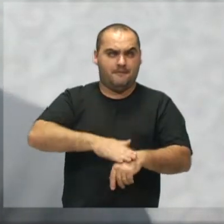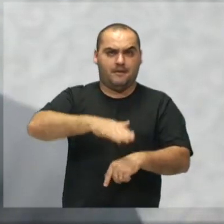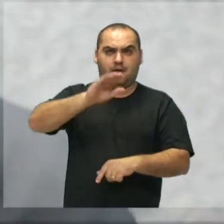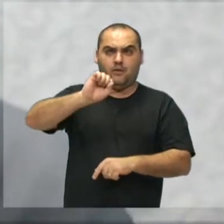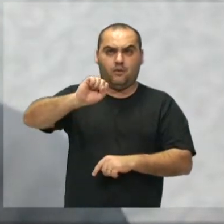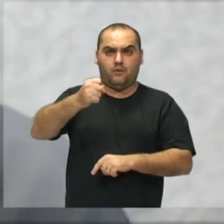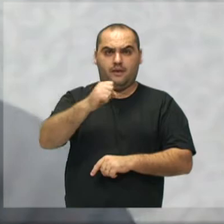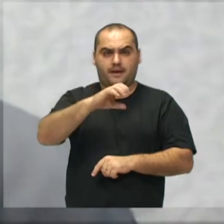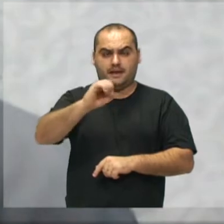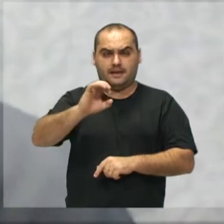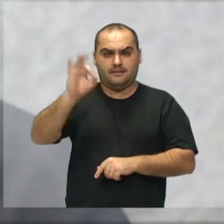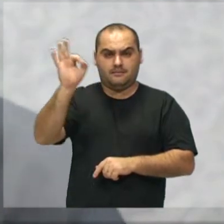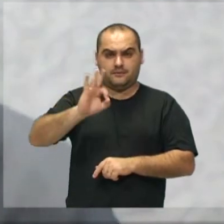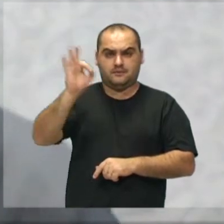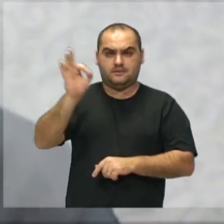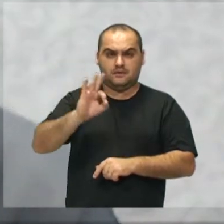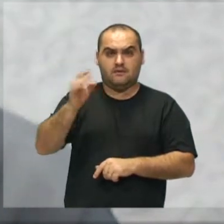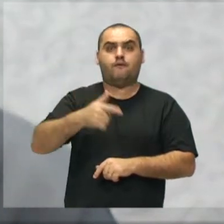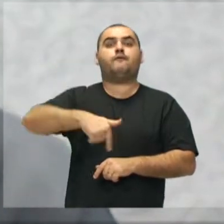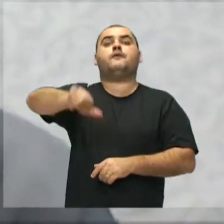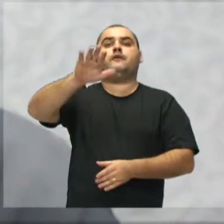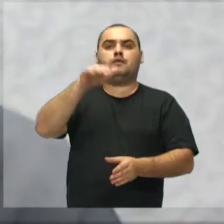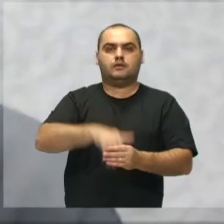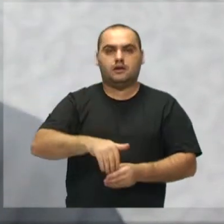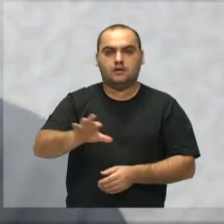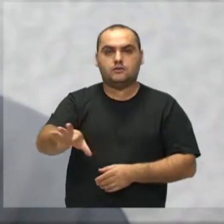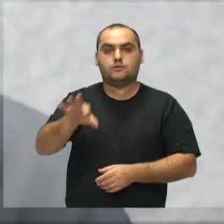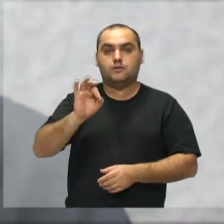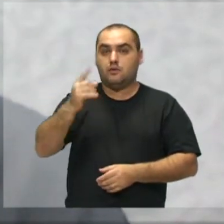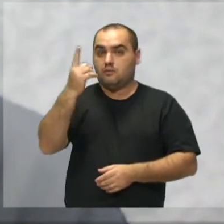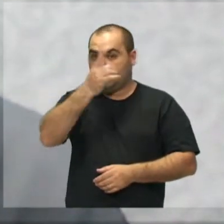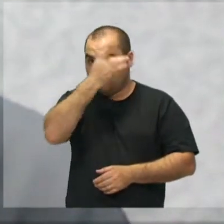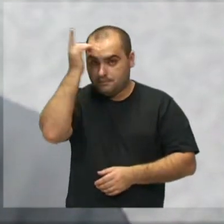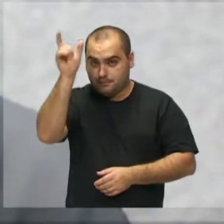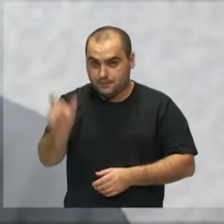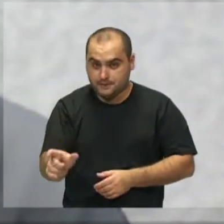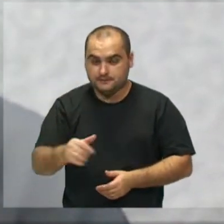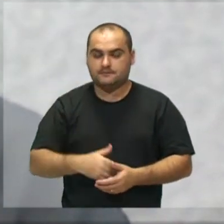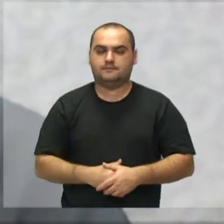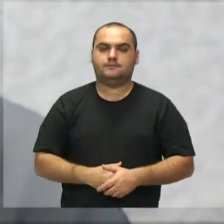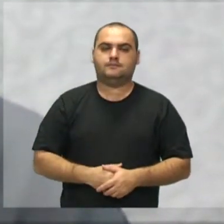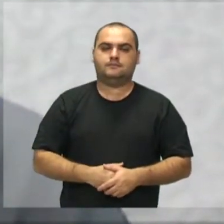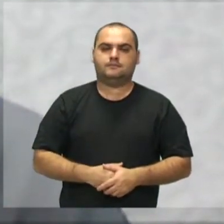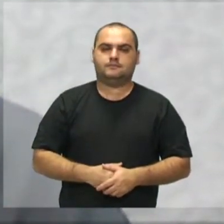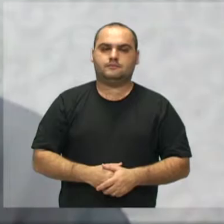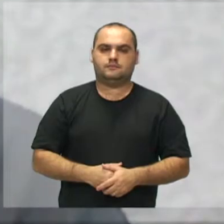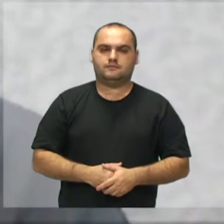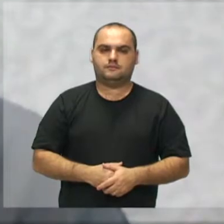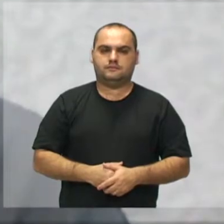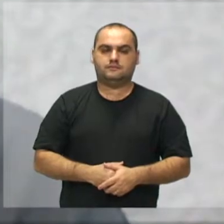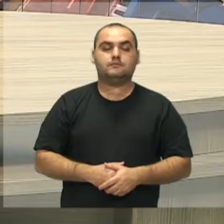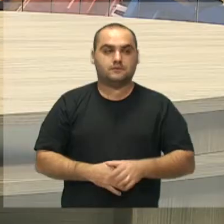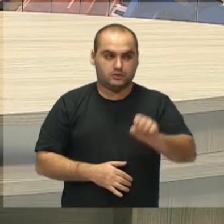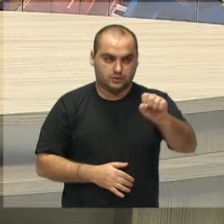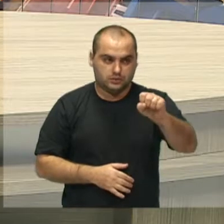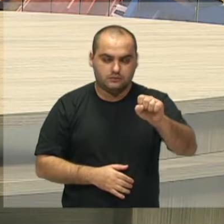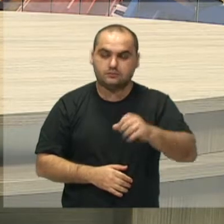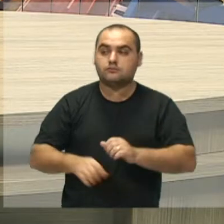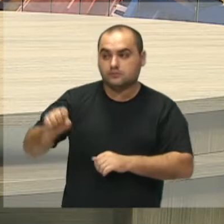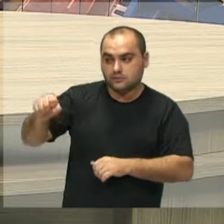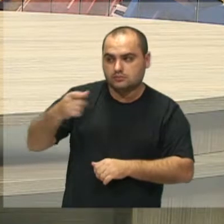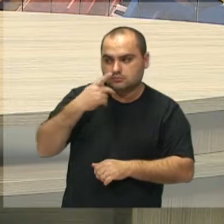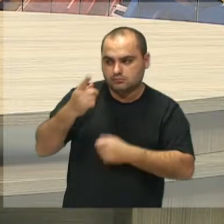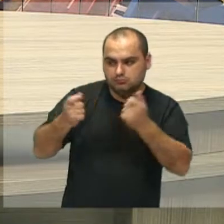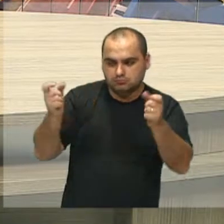população eleitoral que foi votar naquele dia. Né? Outro ponto... Pois não, Maurício. Pode falar, Sérgio,